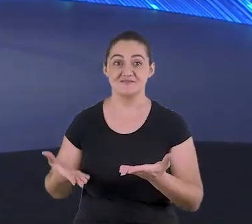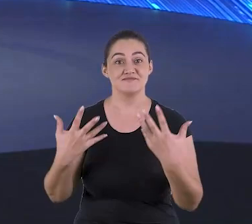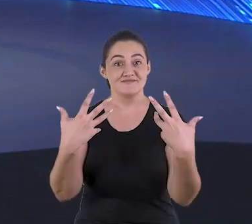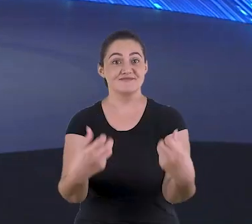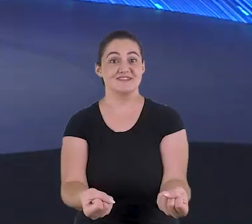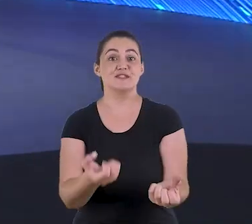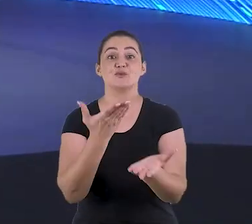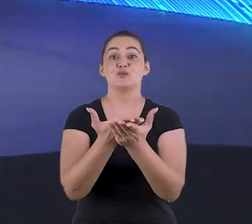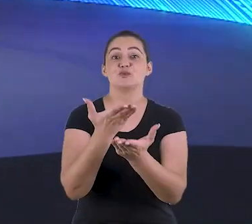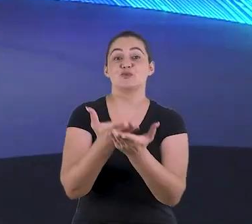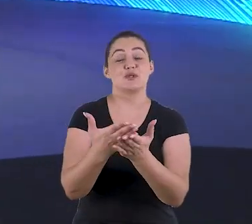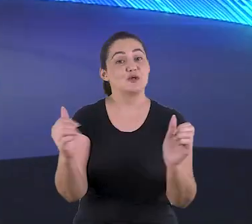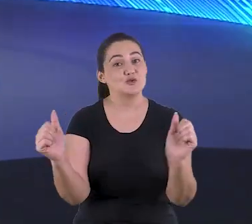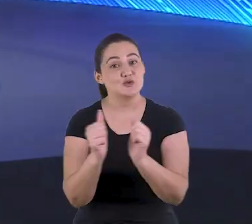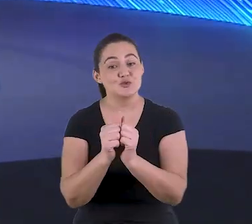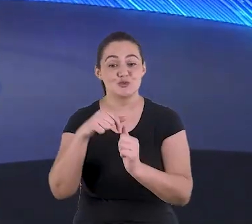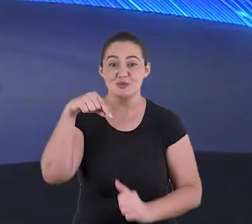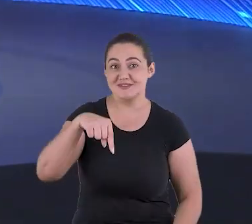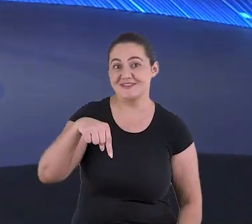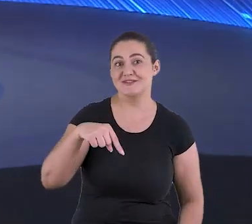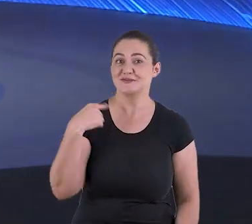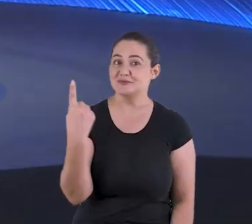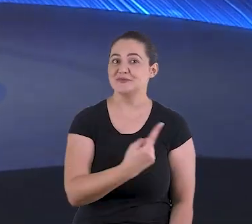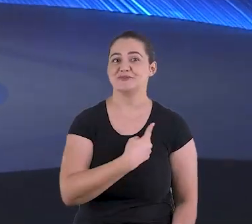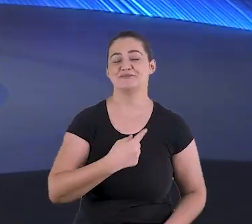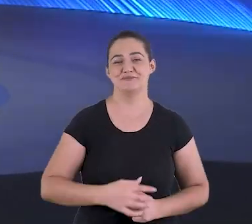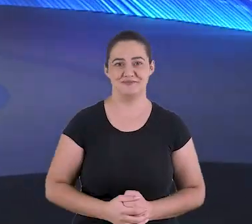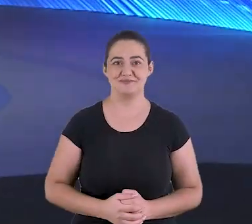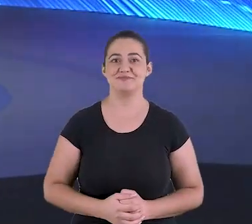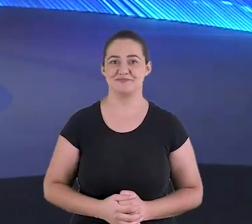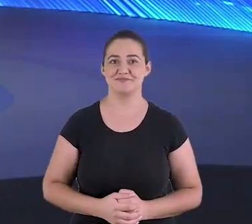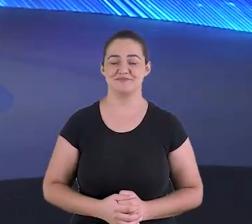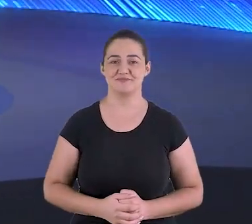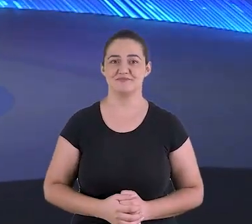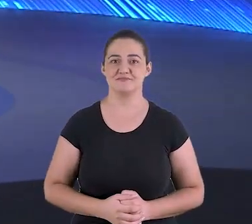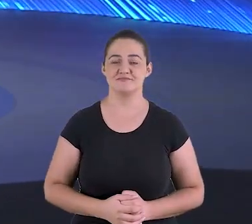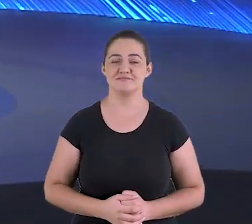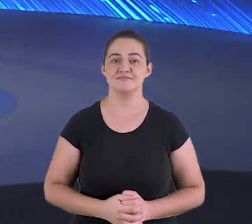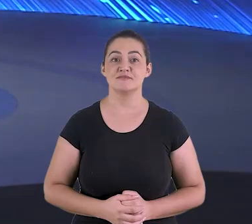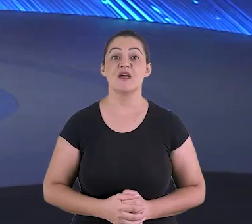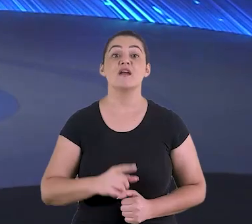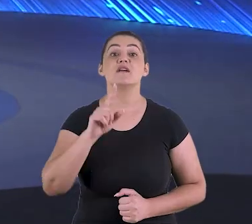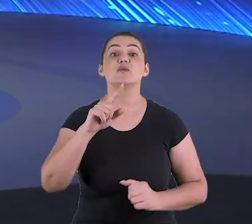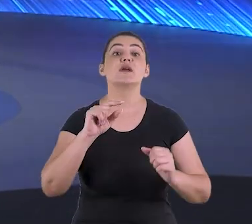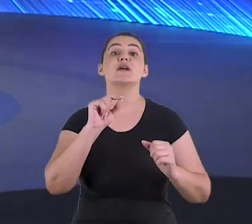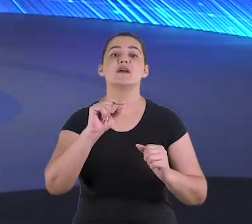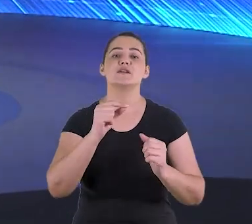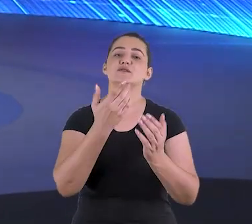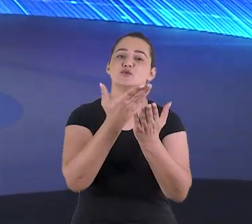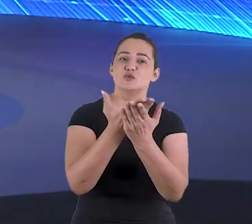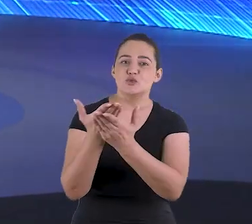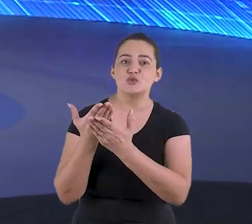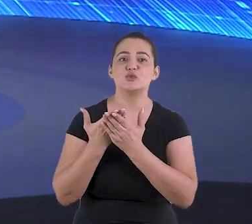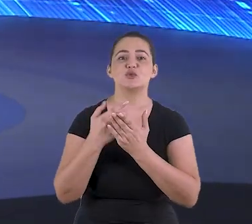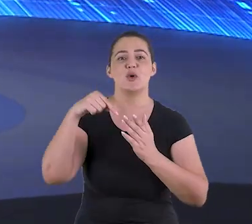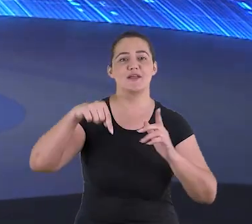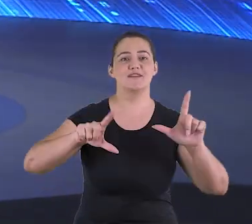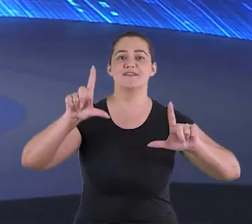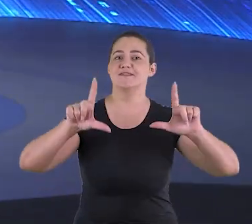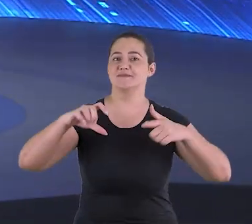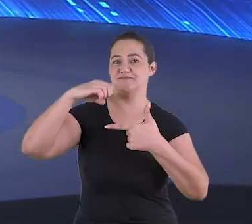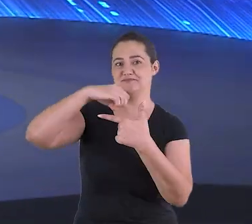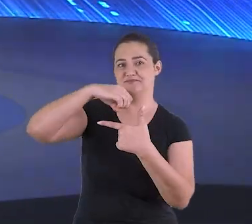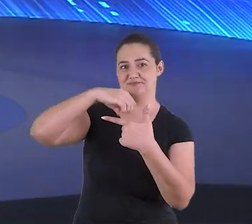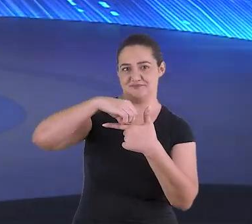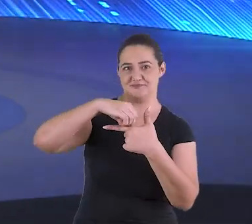para ser aluno da maior e melhor escola bíblica do mundo. É isso mesmo, é a escola bíblica aqui